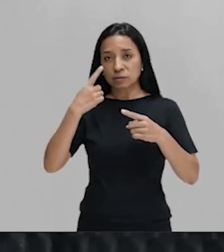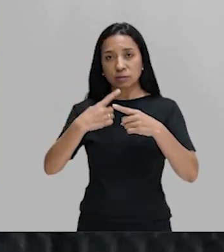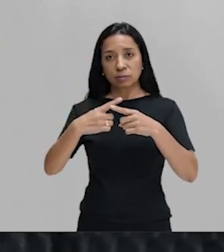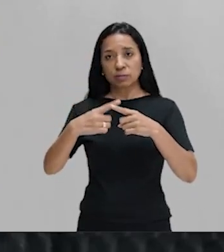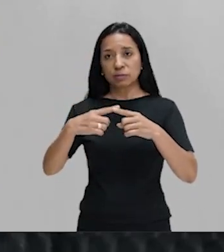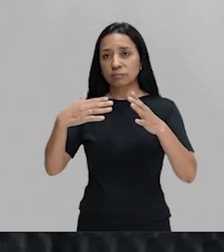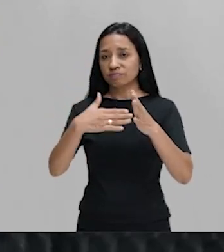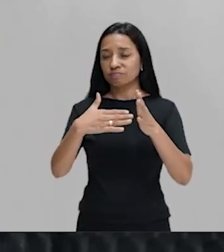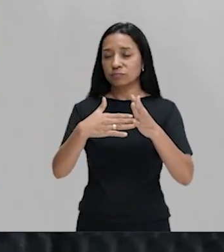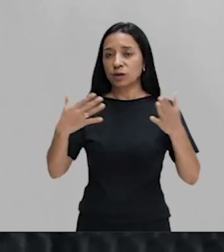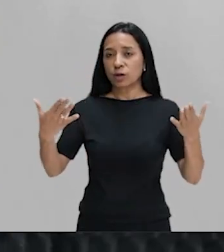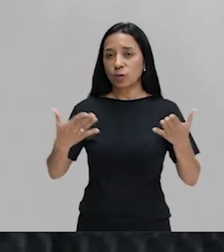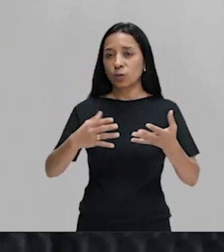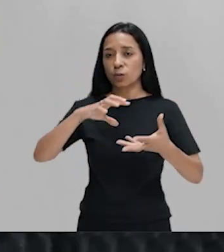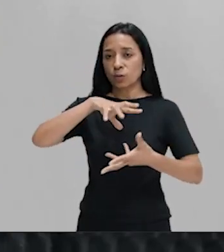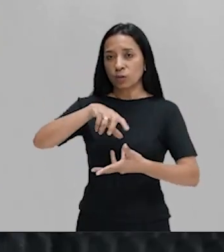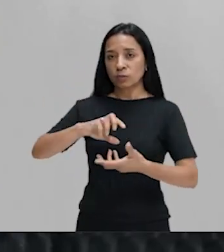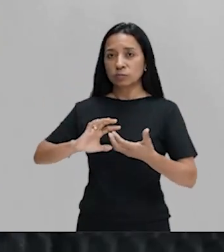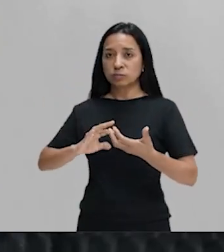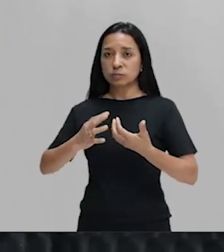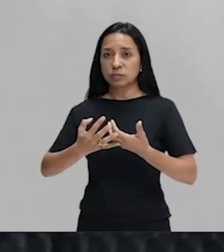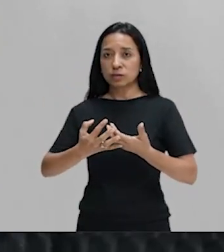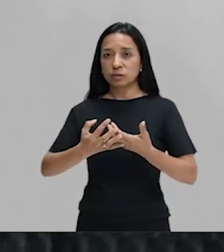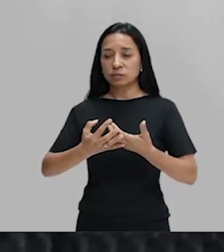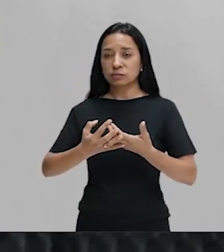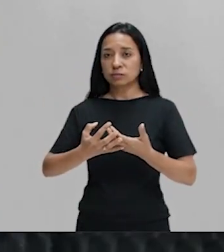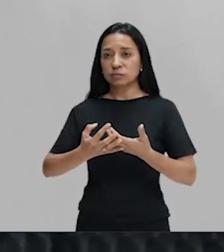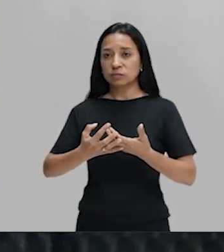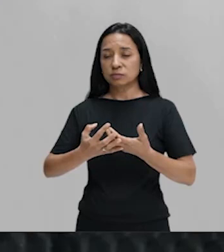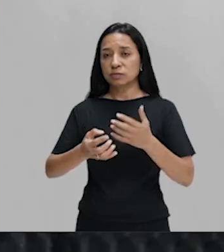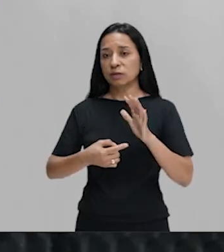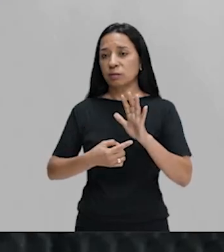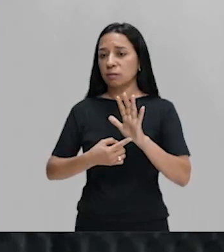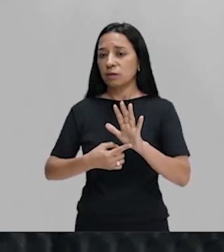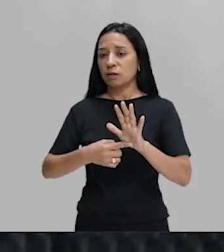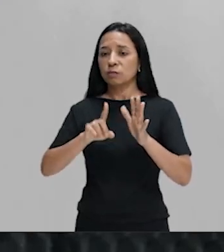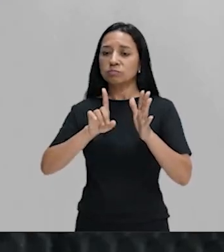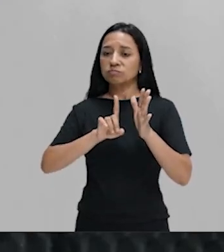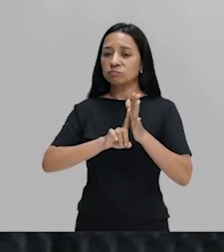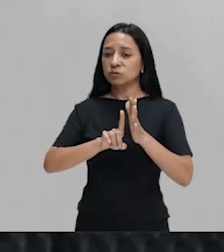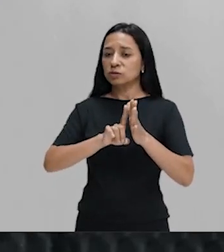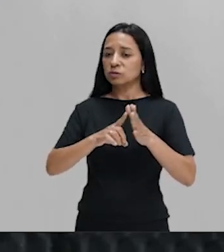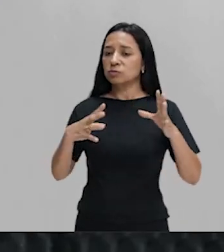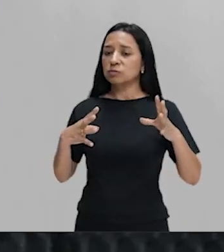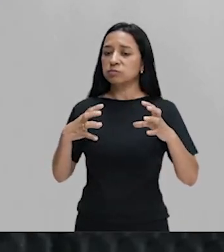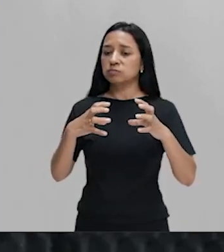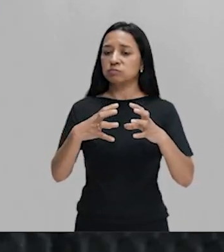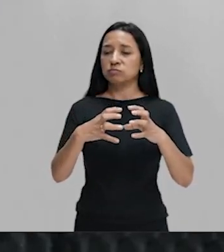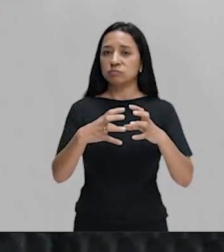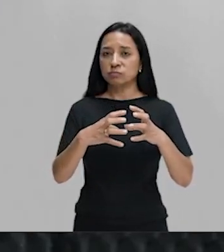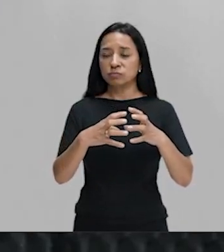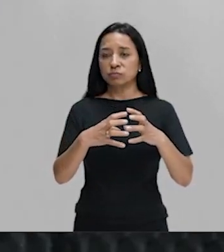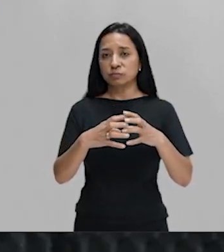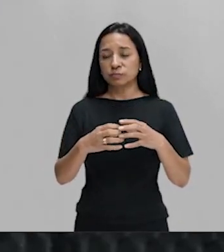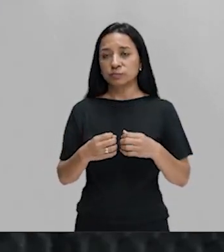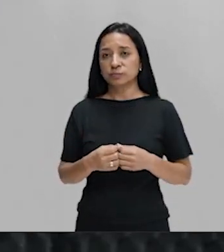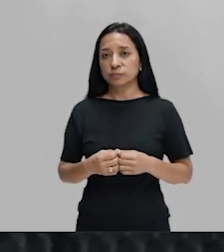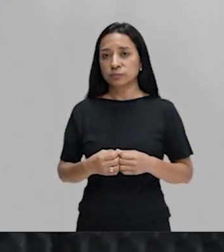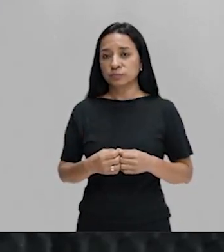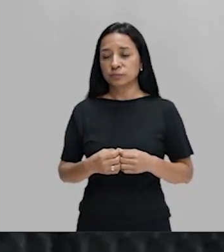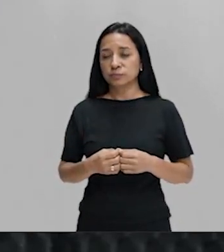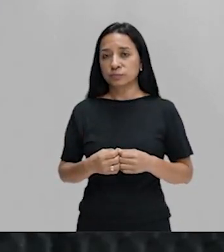o Oriente Médio ele é palco de questões conflituosas. Ele acaba sendo palco de